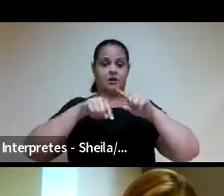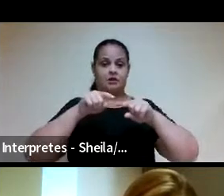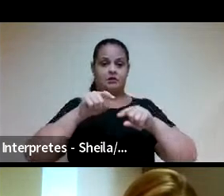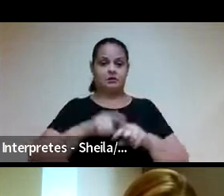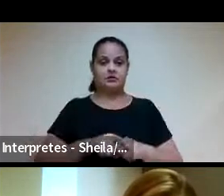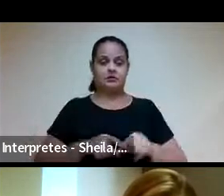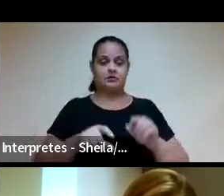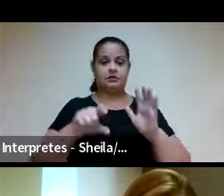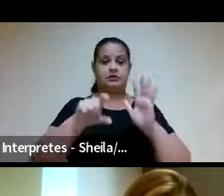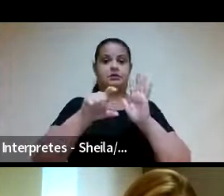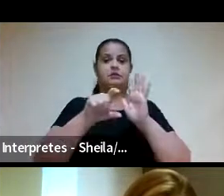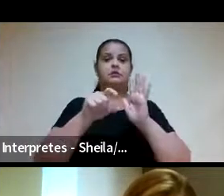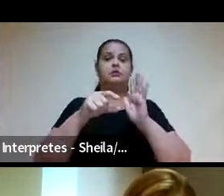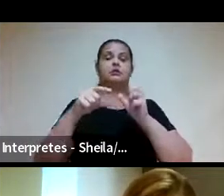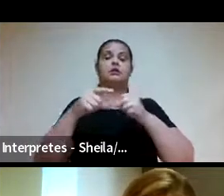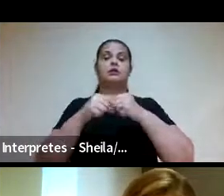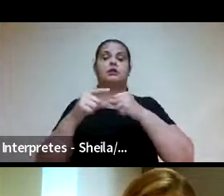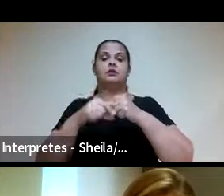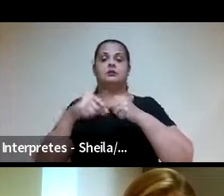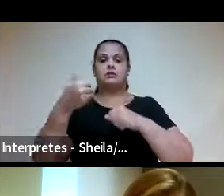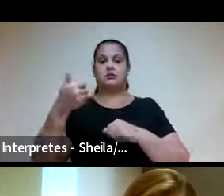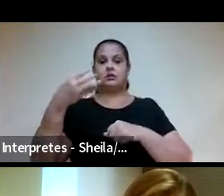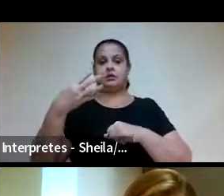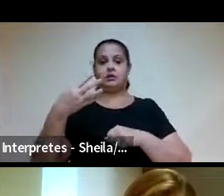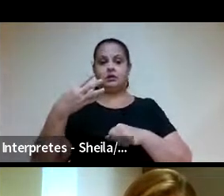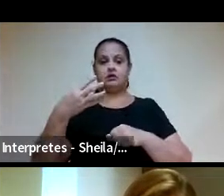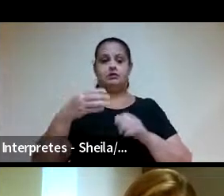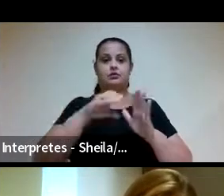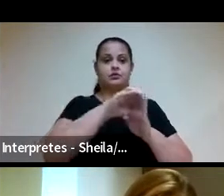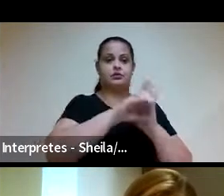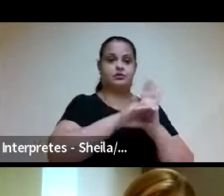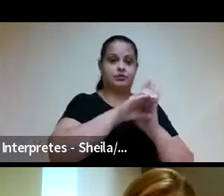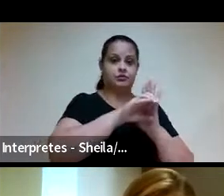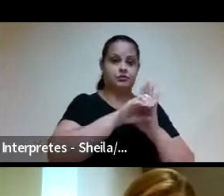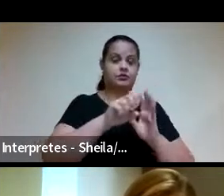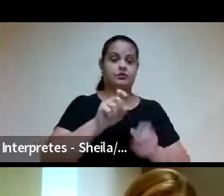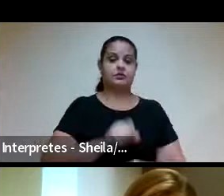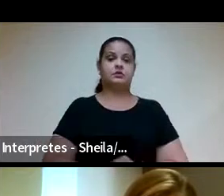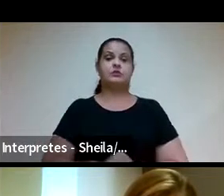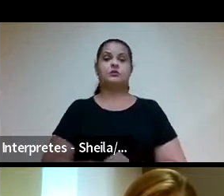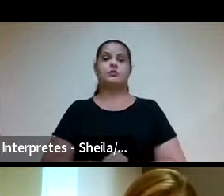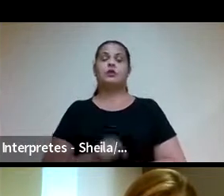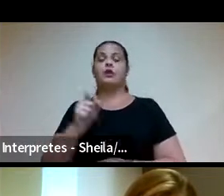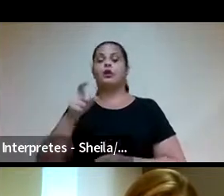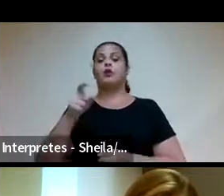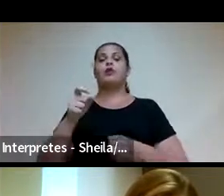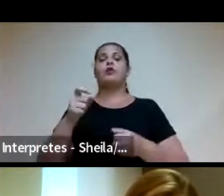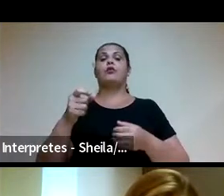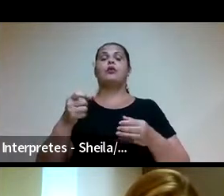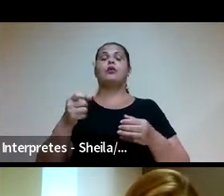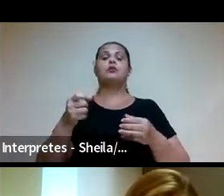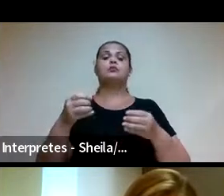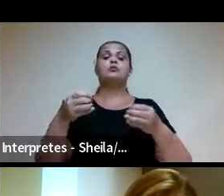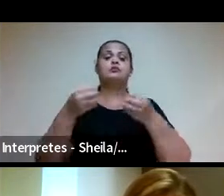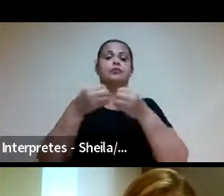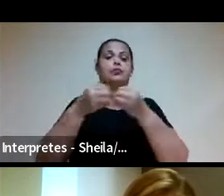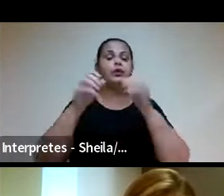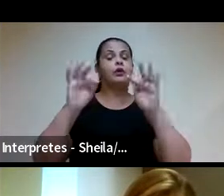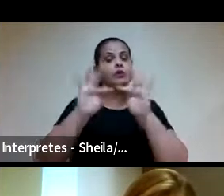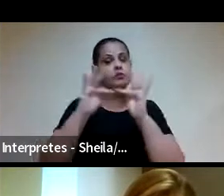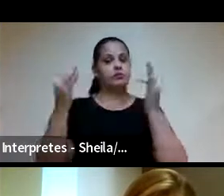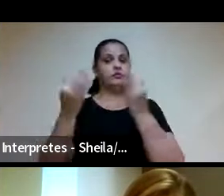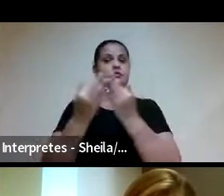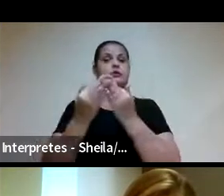parágrafo 7º do artigo 14 da Constituição em relação à questão do grau de parentesco. Perfeito? Então,